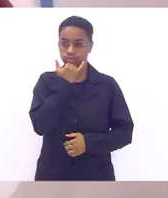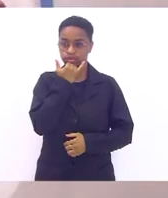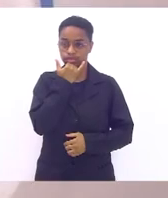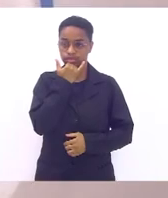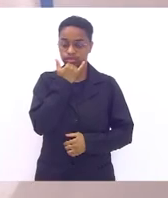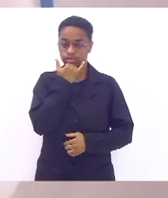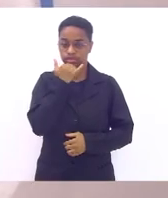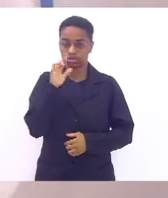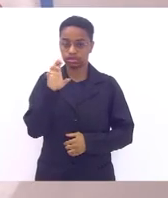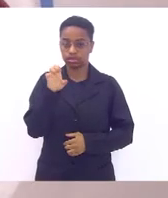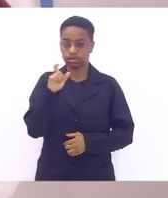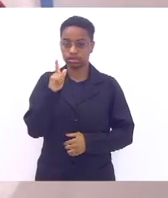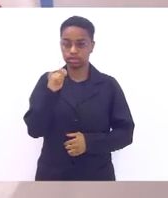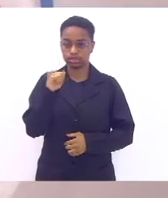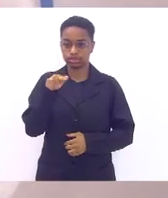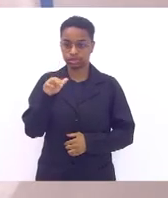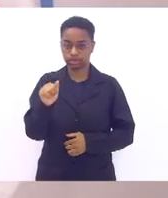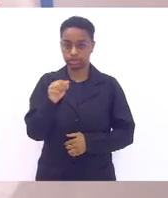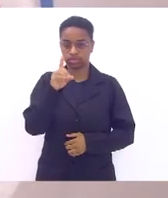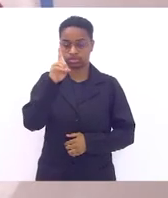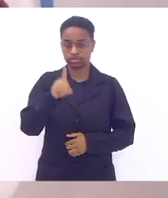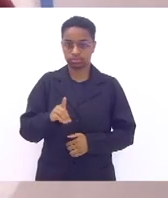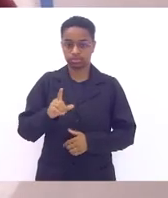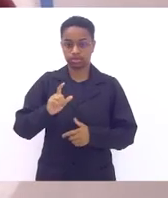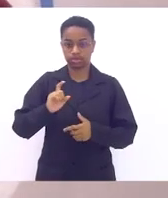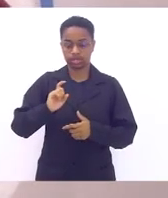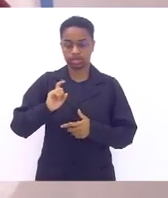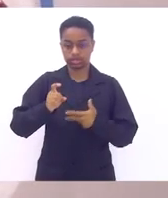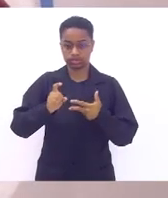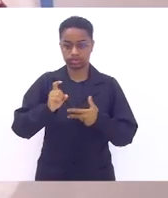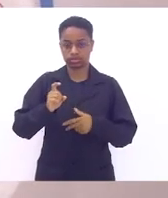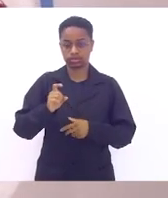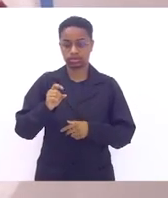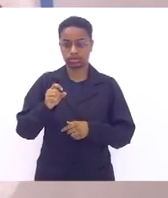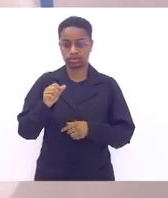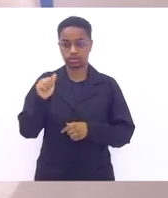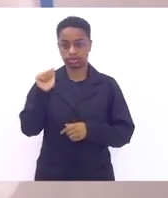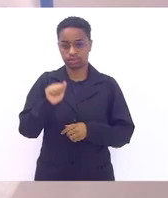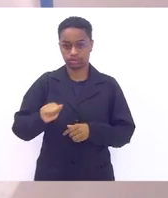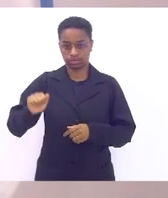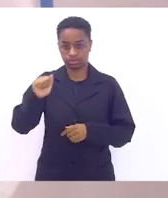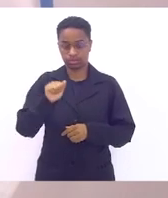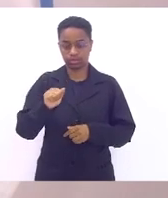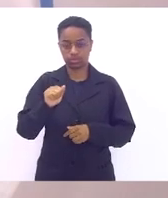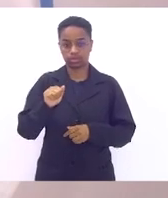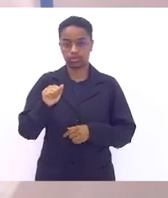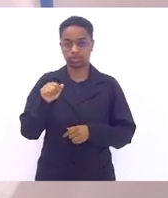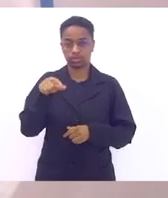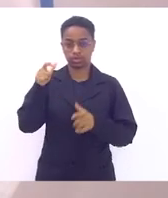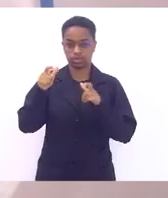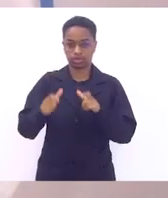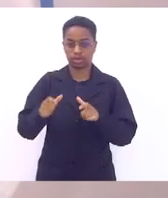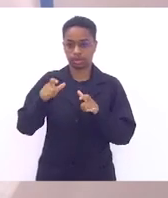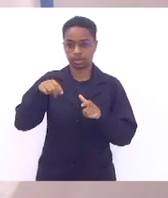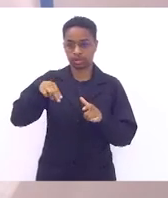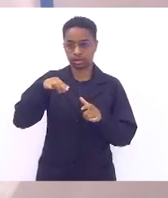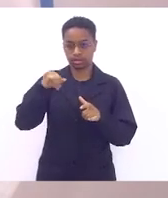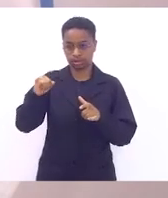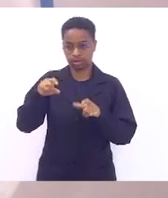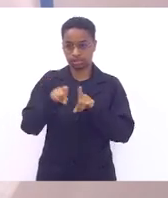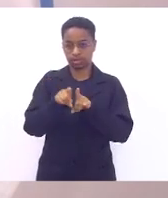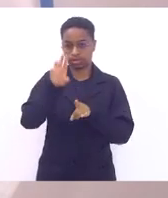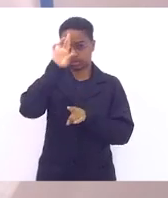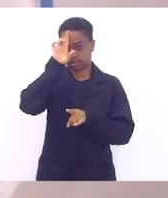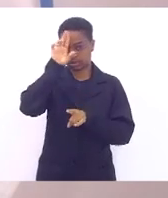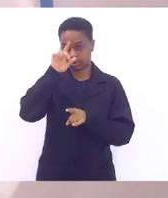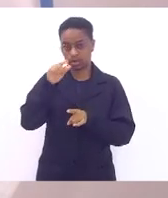Só pedir desculpas aqui à Regina Bueno, diretora executiva da Associação Gays e Amigos de Nova Iguaçu, Mesquita e Rio de Janeiro, que me pediu para falar